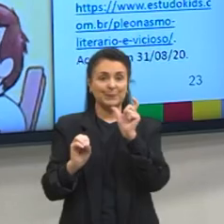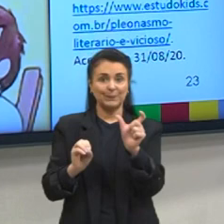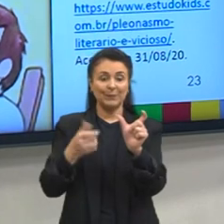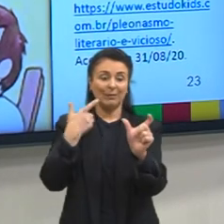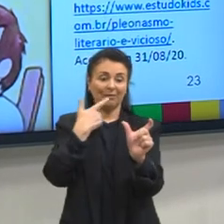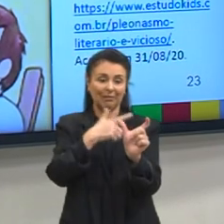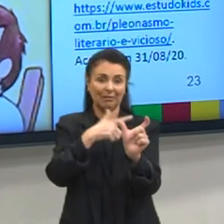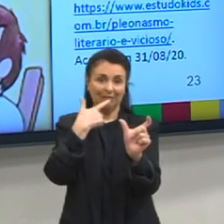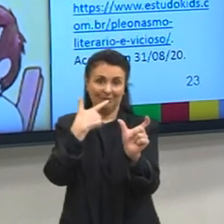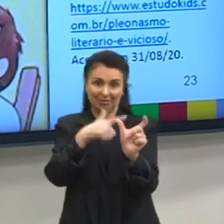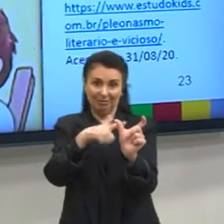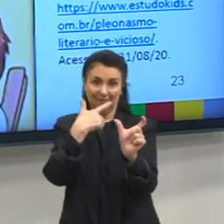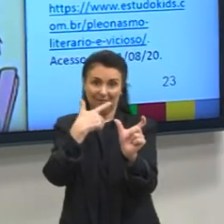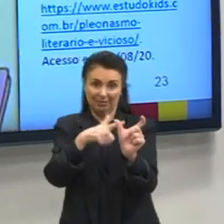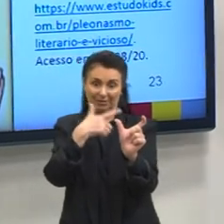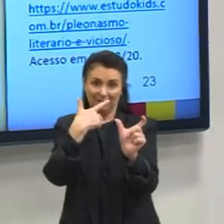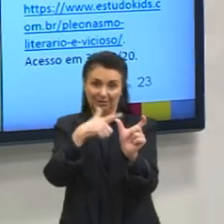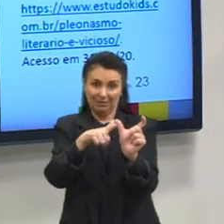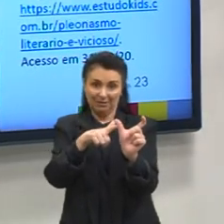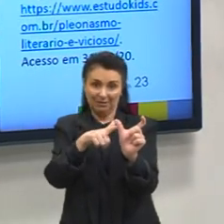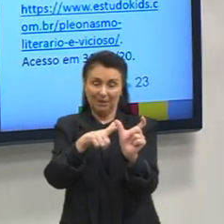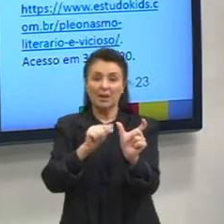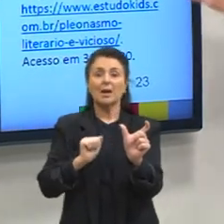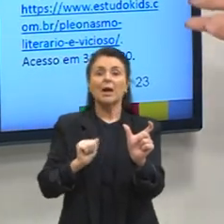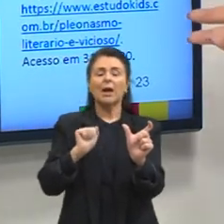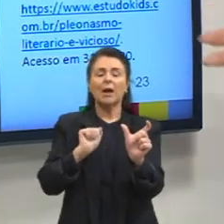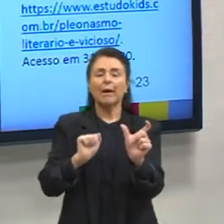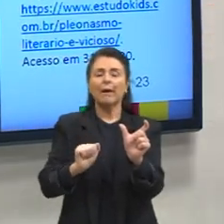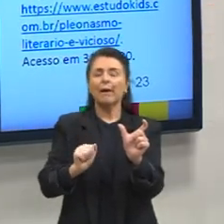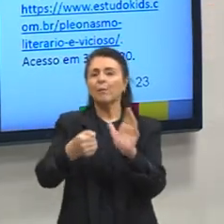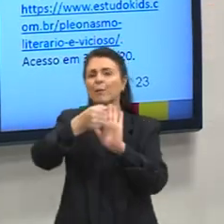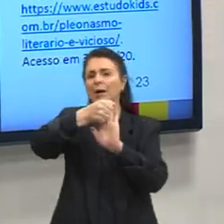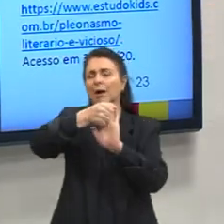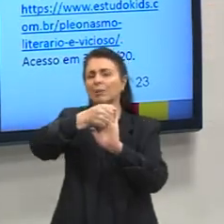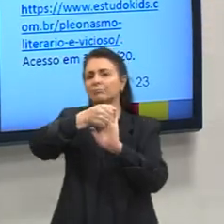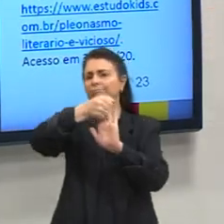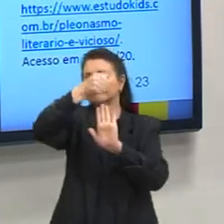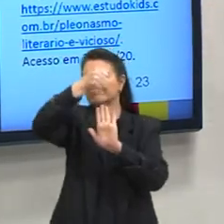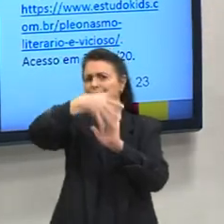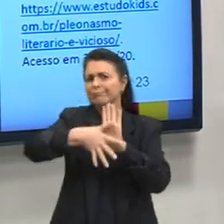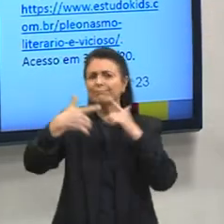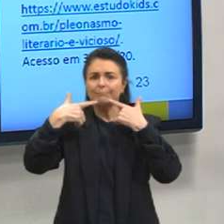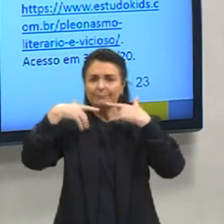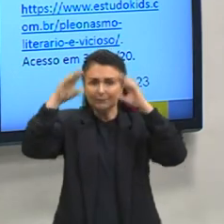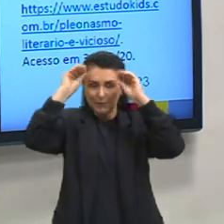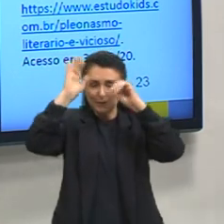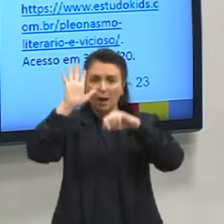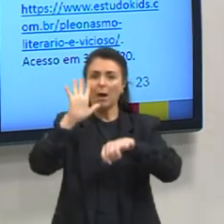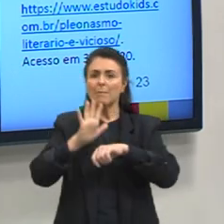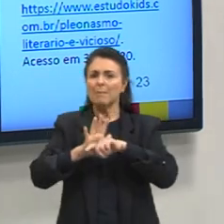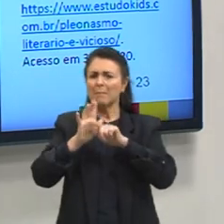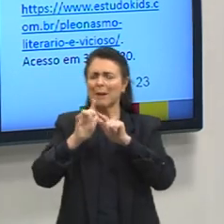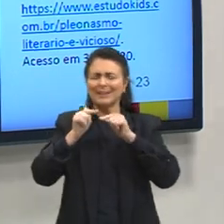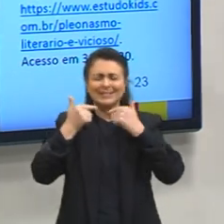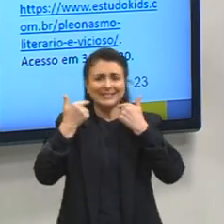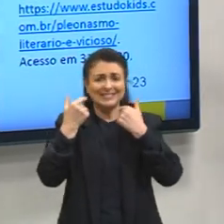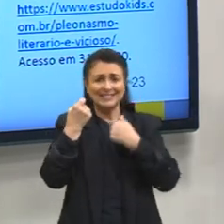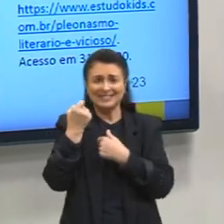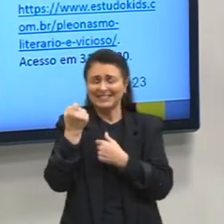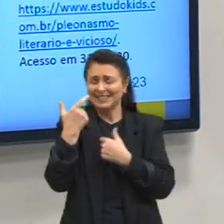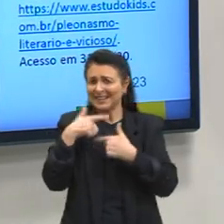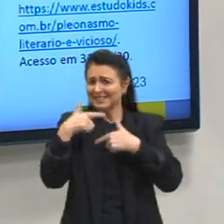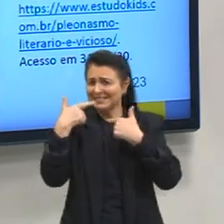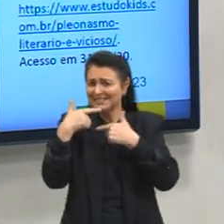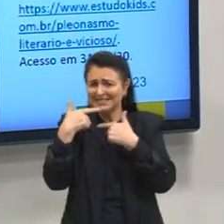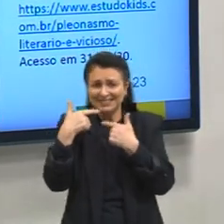que é o pleonasmo pleonasmo para mim é uma das figuras de linguagem que eu acho mais engraçadas e que dá para gente